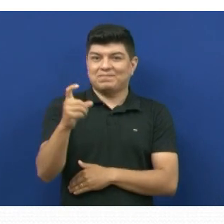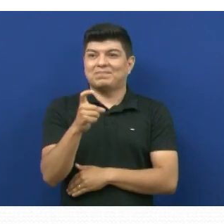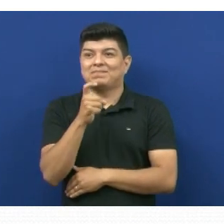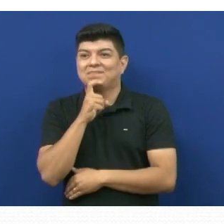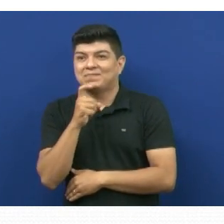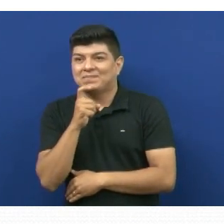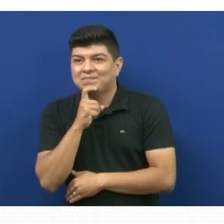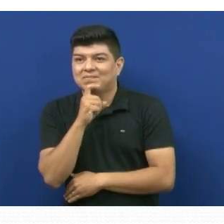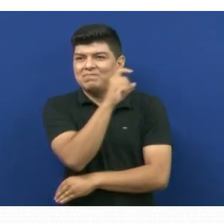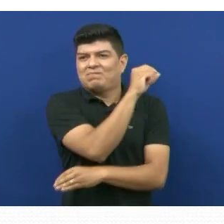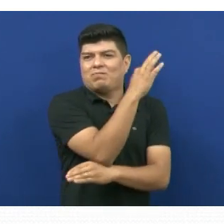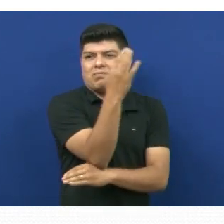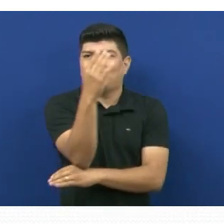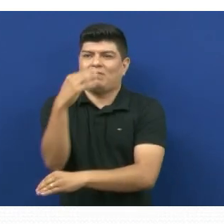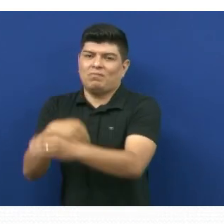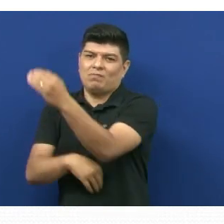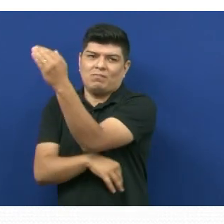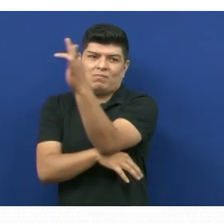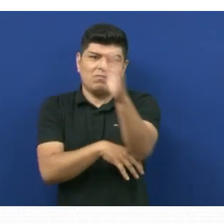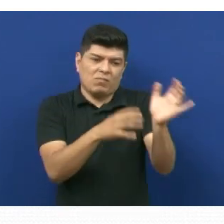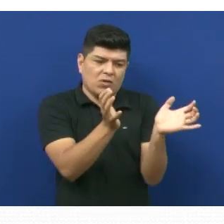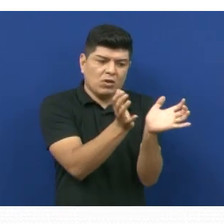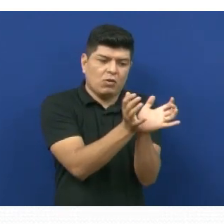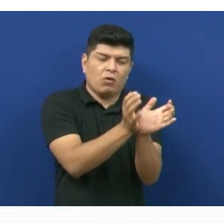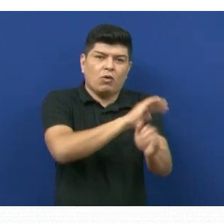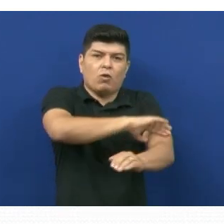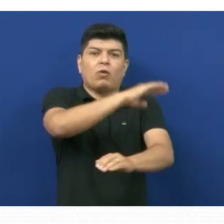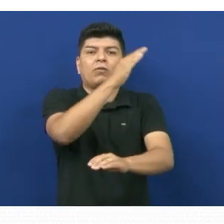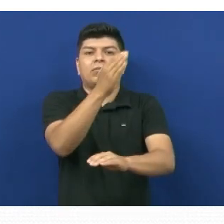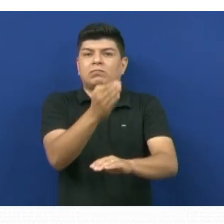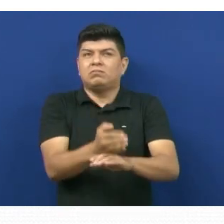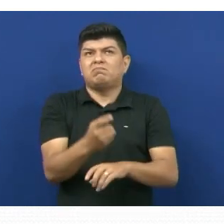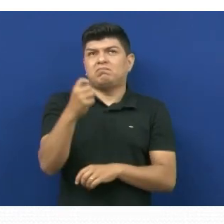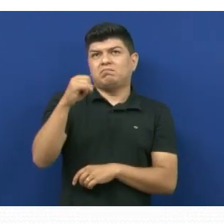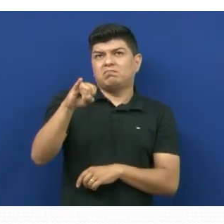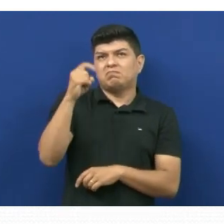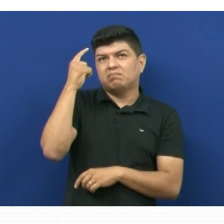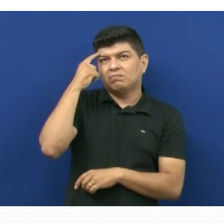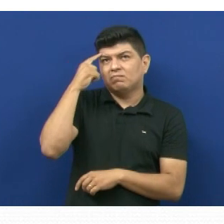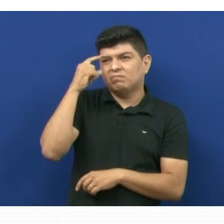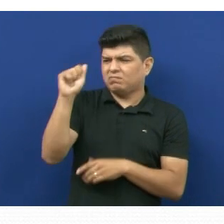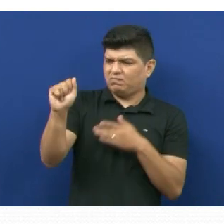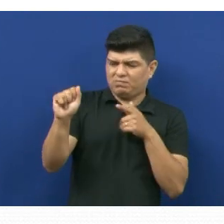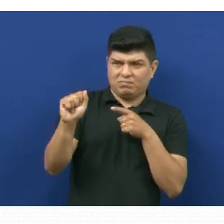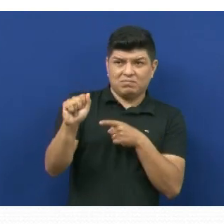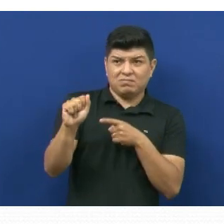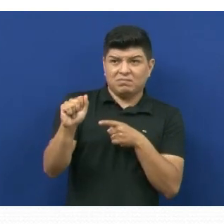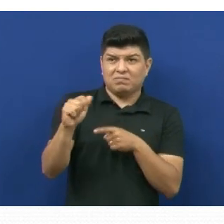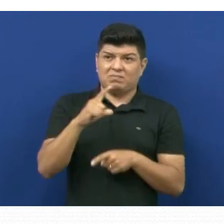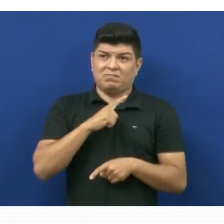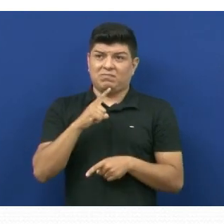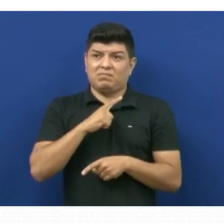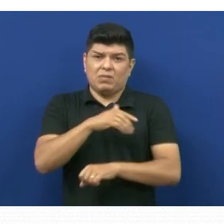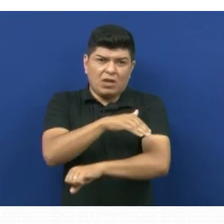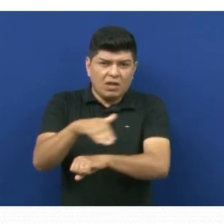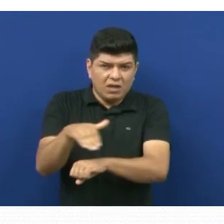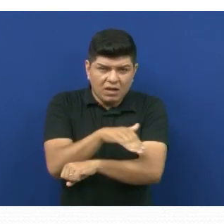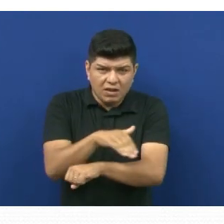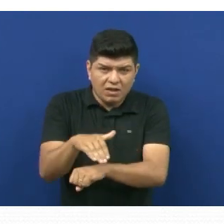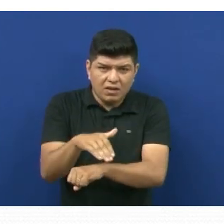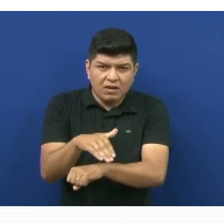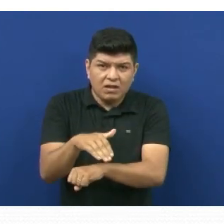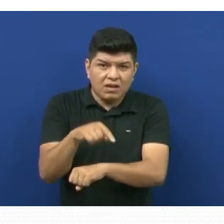geleira, floresta e conjunto de montanhas. Se eu pensar na alternativa A, tem lá a avenida.